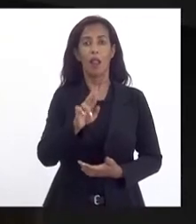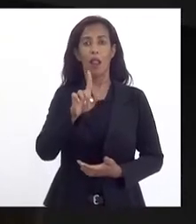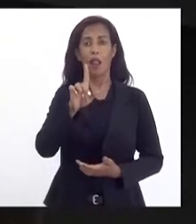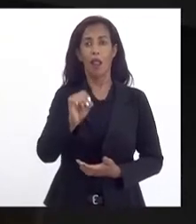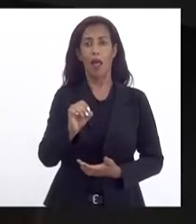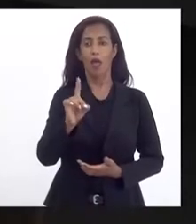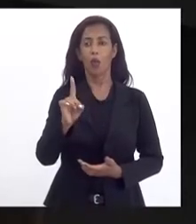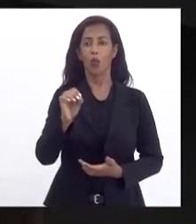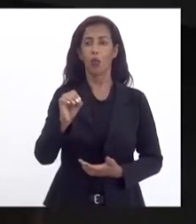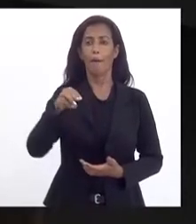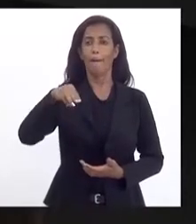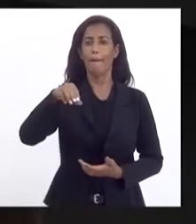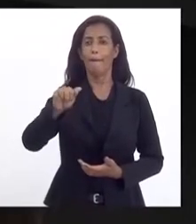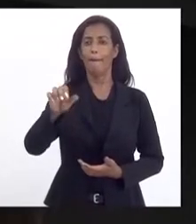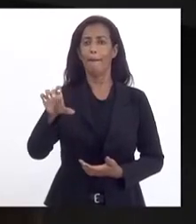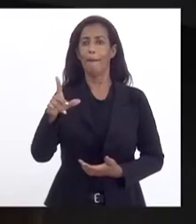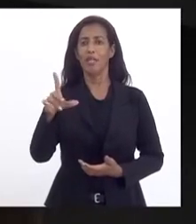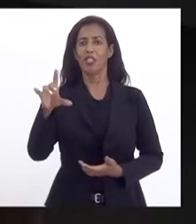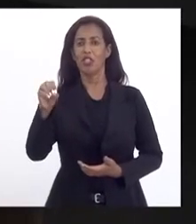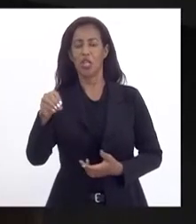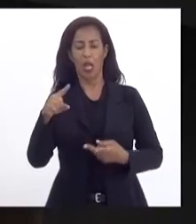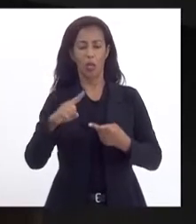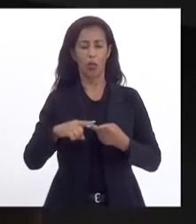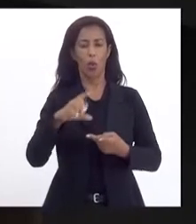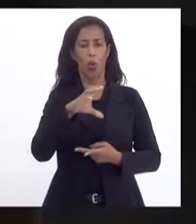das Laranjeiras, Rua Corme Velho,